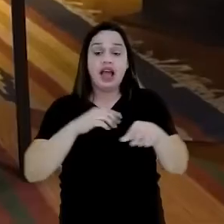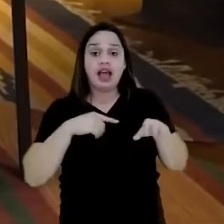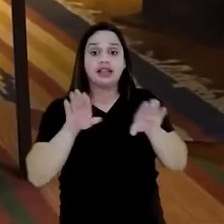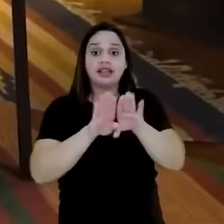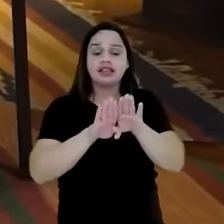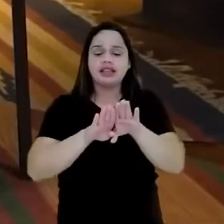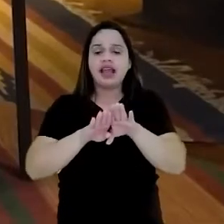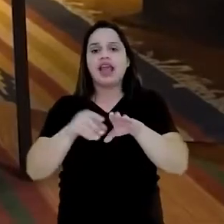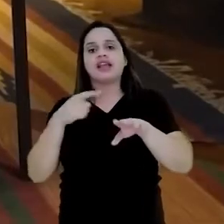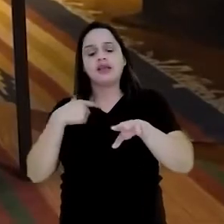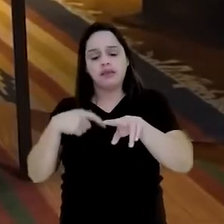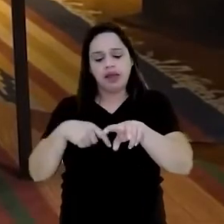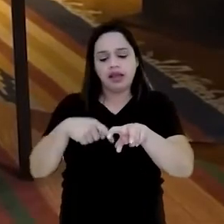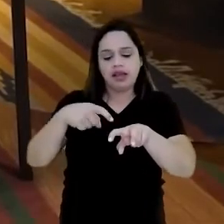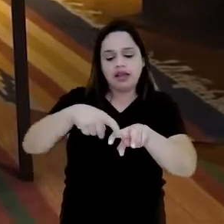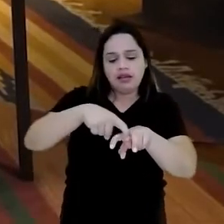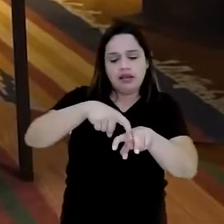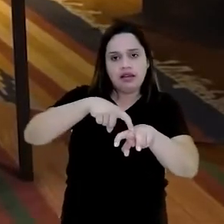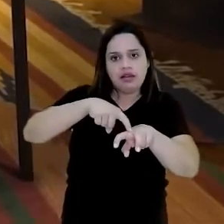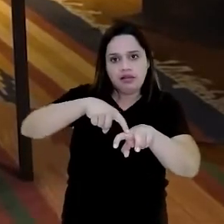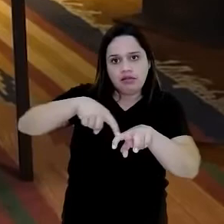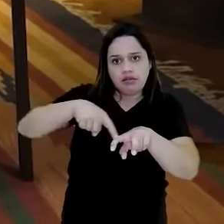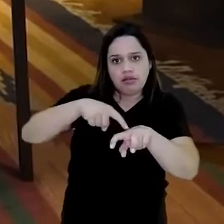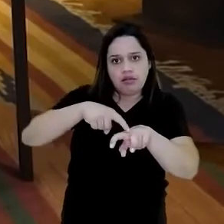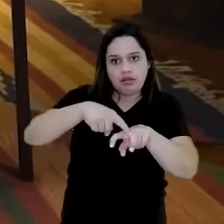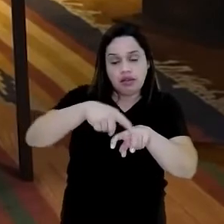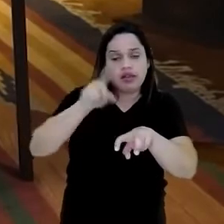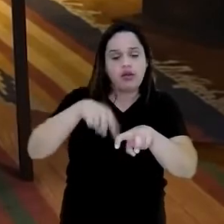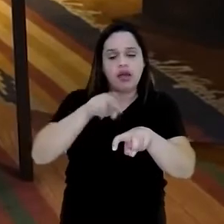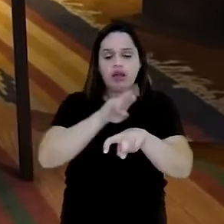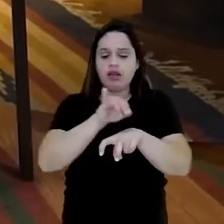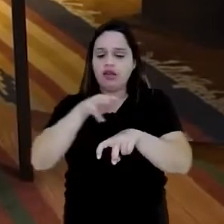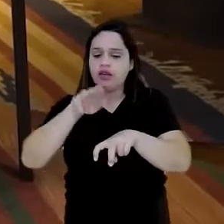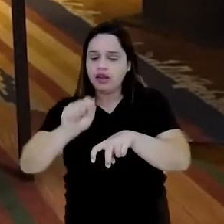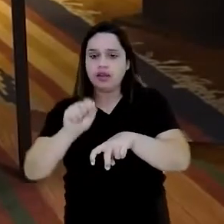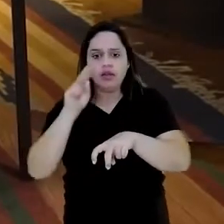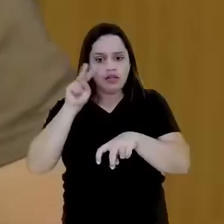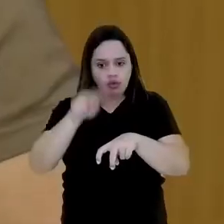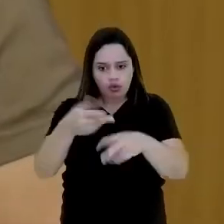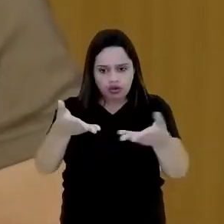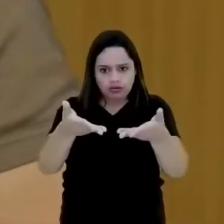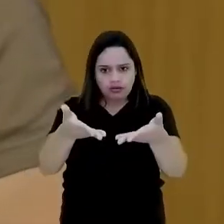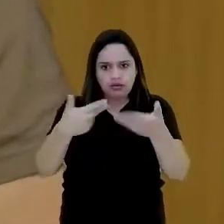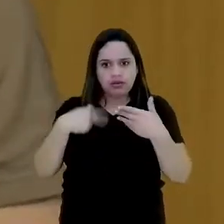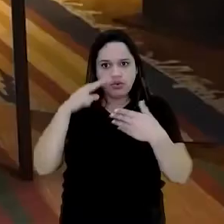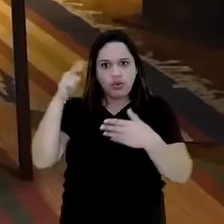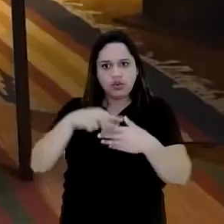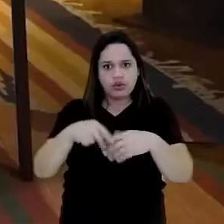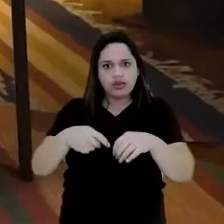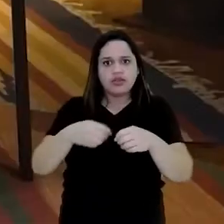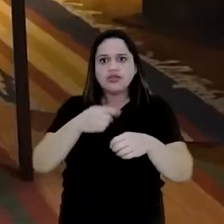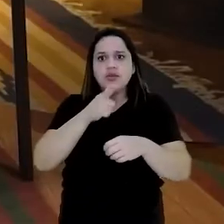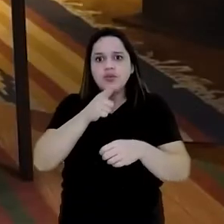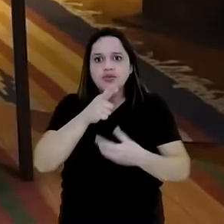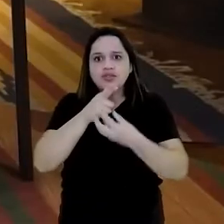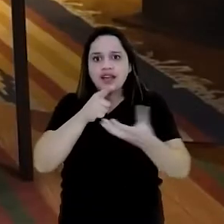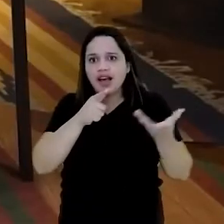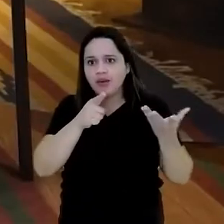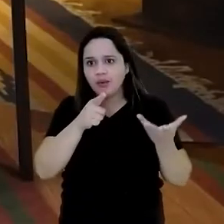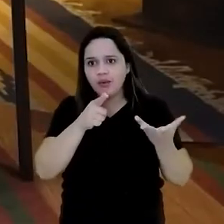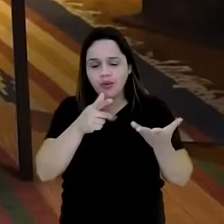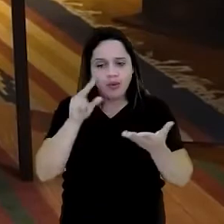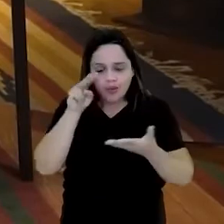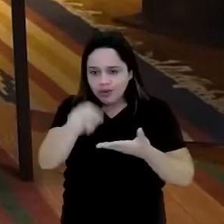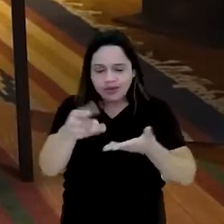até raiz da coxa quer entrada aqui da coxa distância da Rima no seu saco do